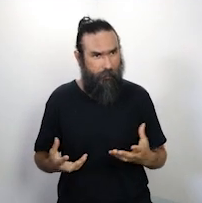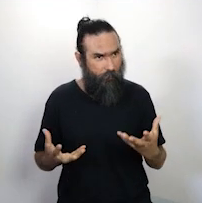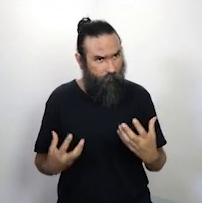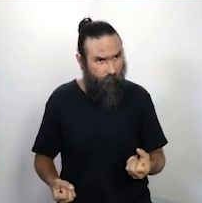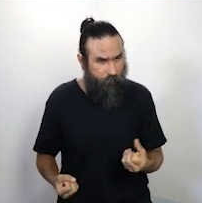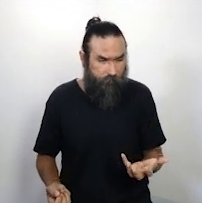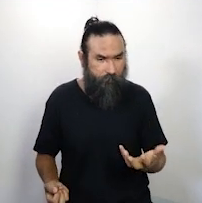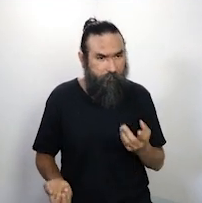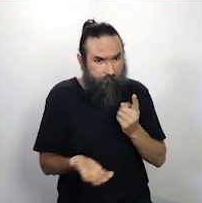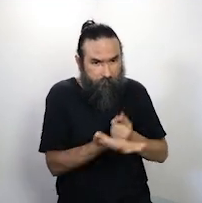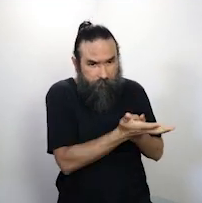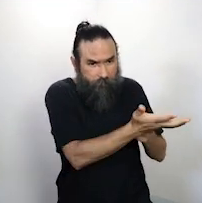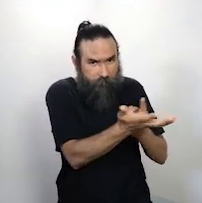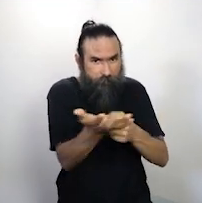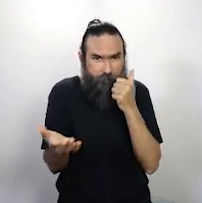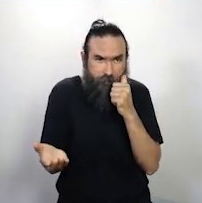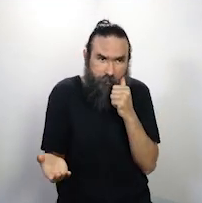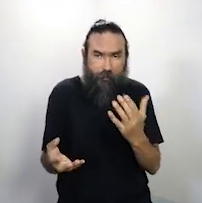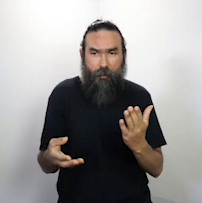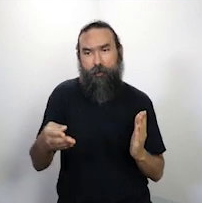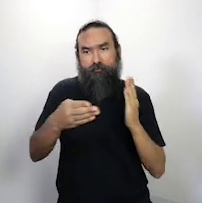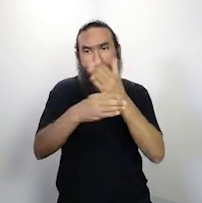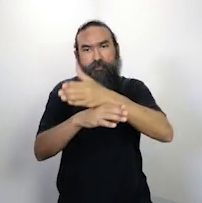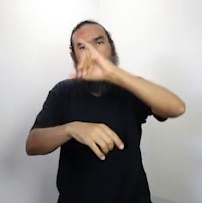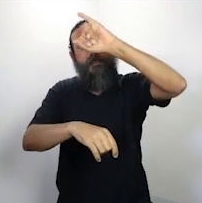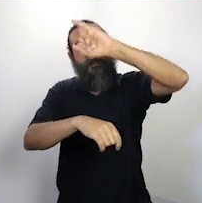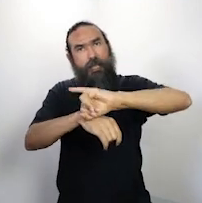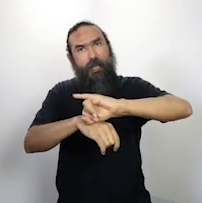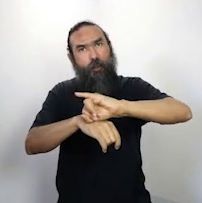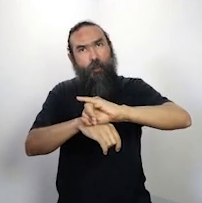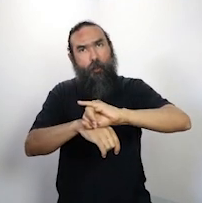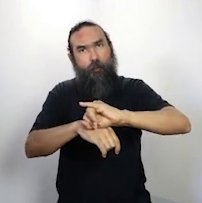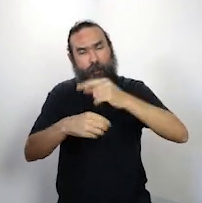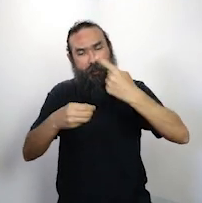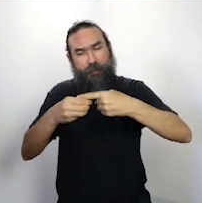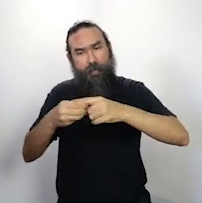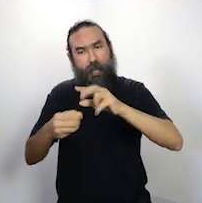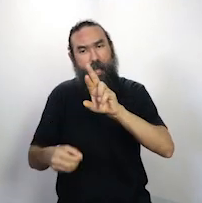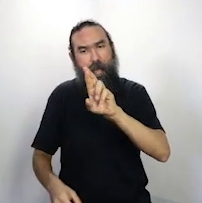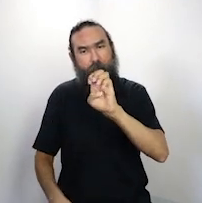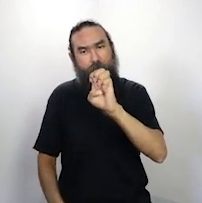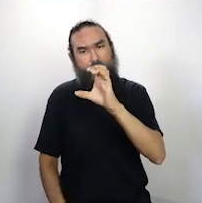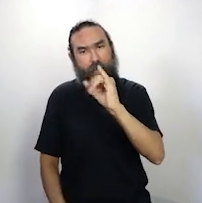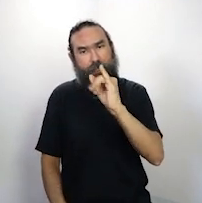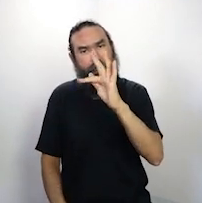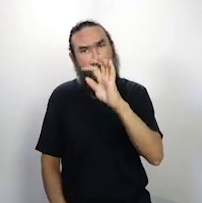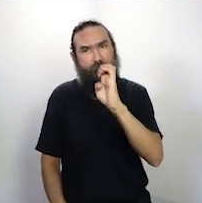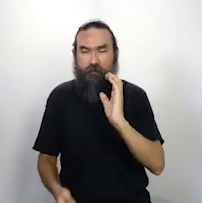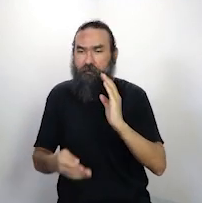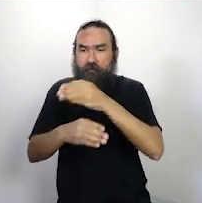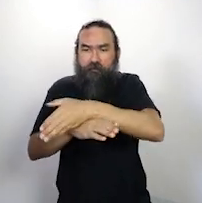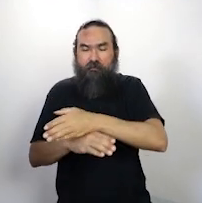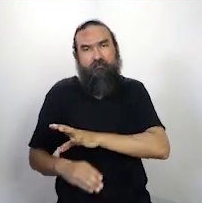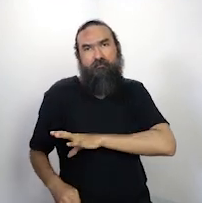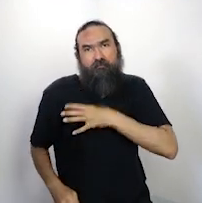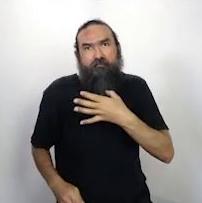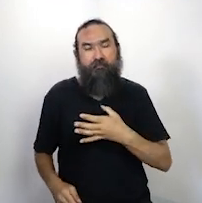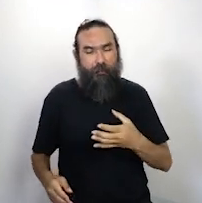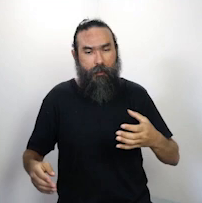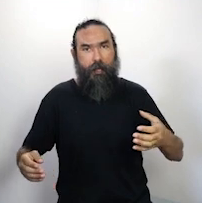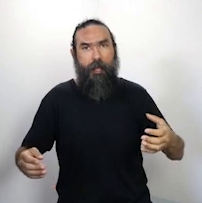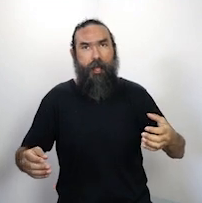centro de Recife tocar lá. E foi sucesso. Elas iam de ônibus de linha, levando os instrumentos, tudo, assim, guerreiras